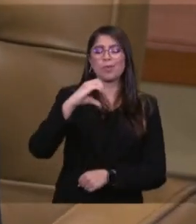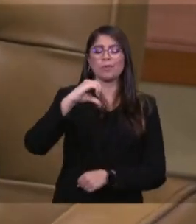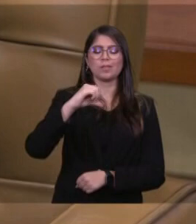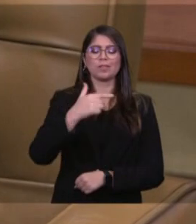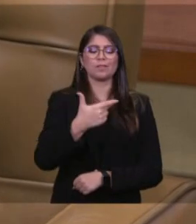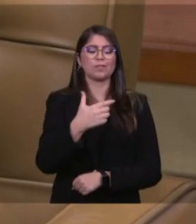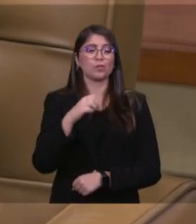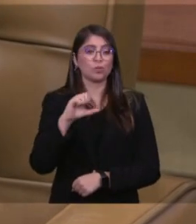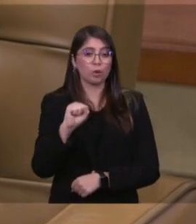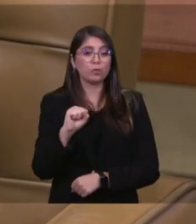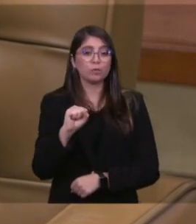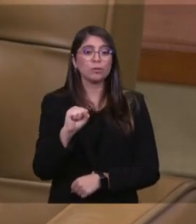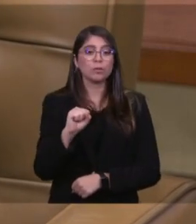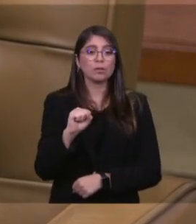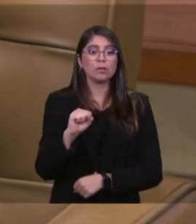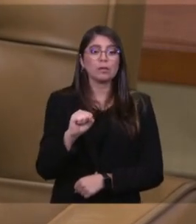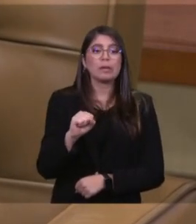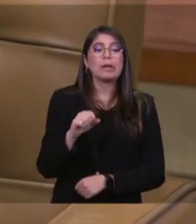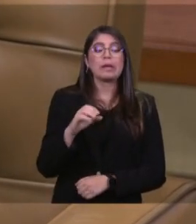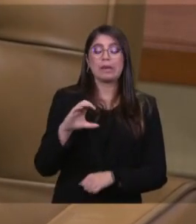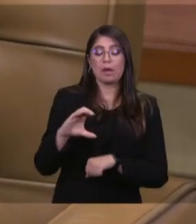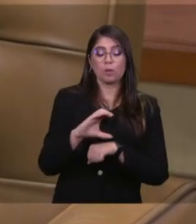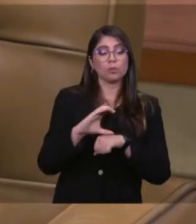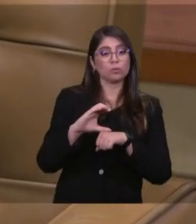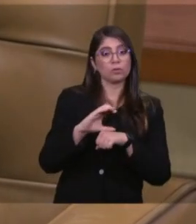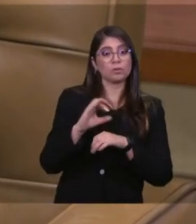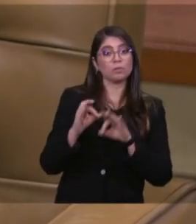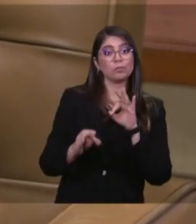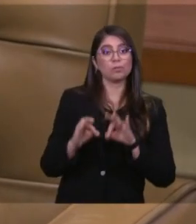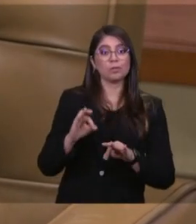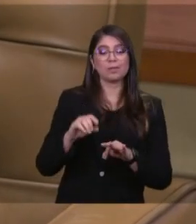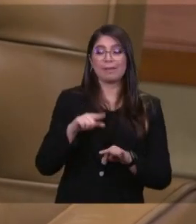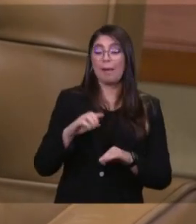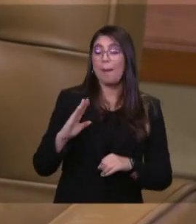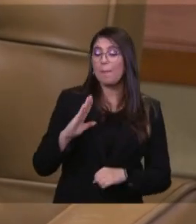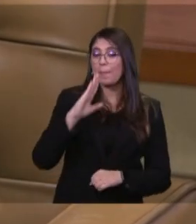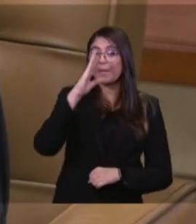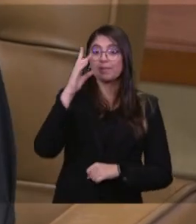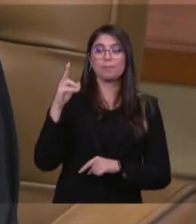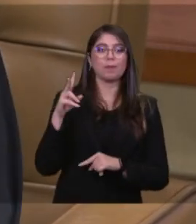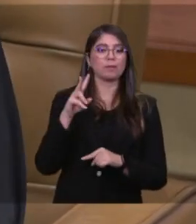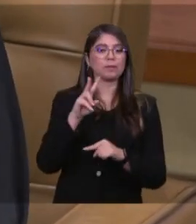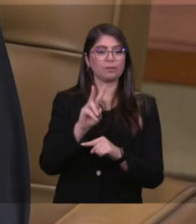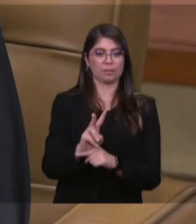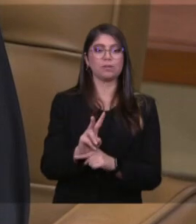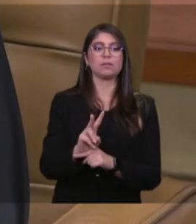1928 que a jurisdição constitucional era a matriz principal de defesa